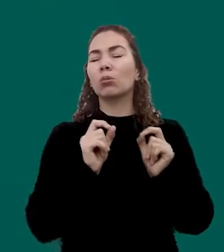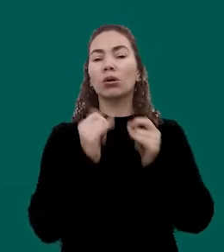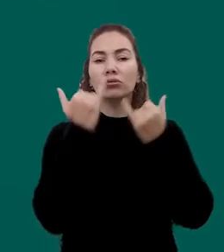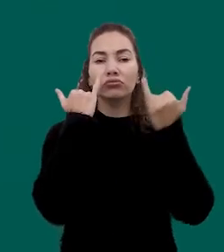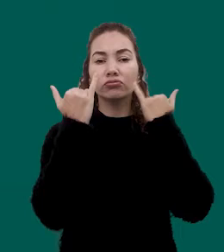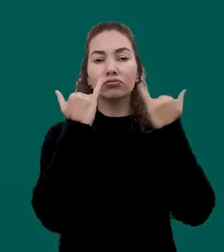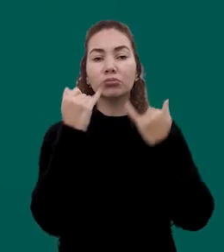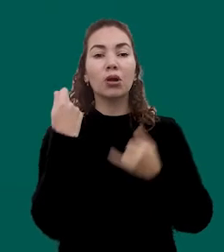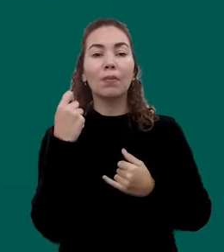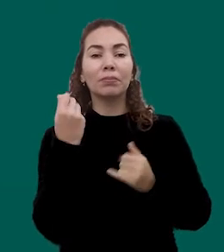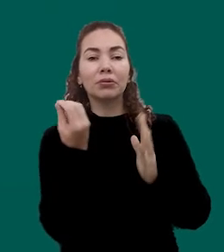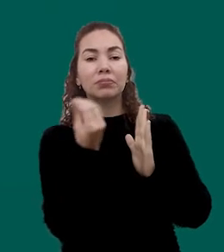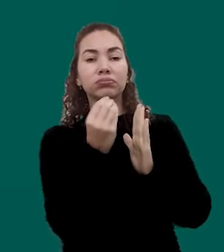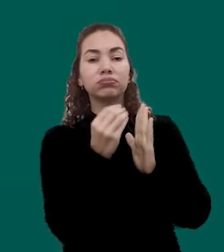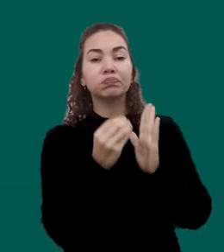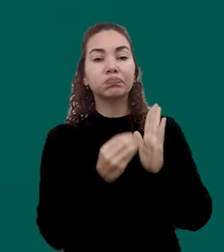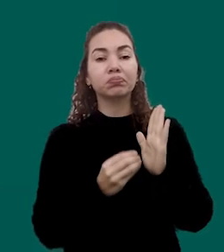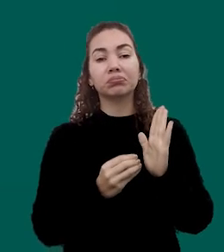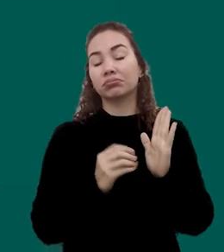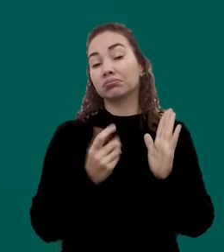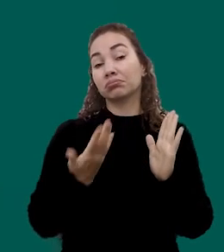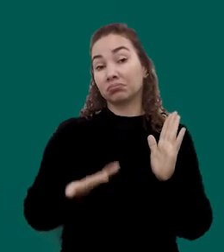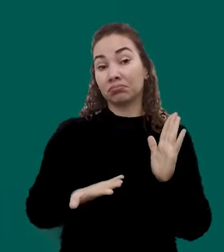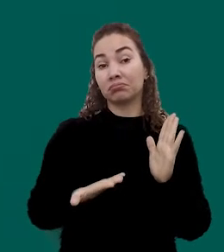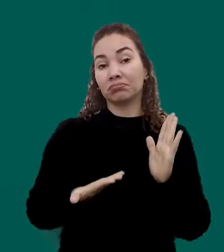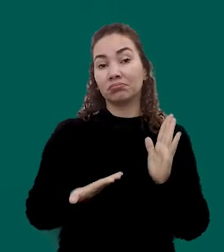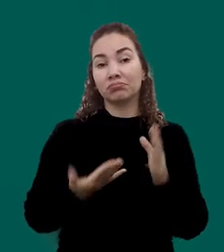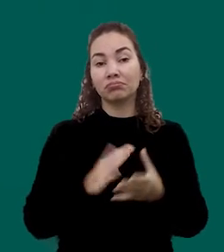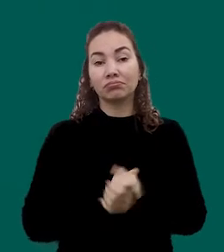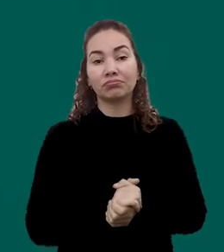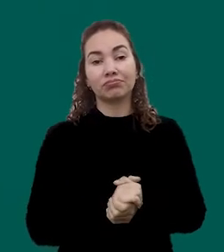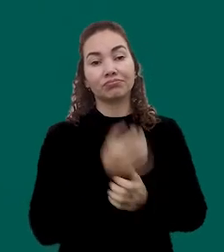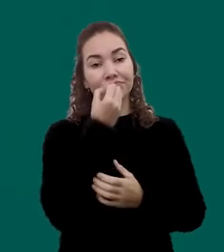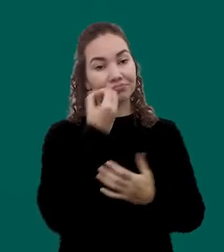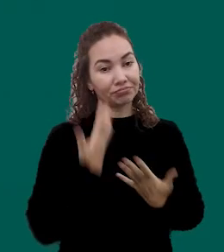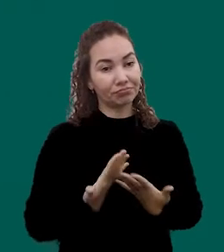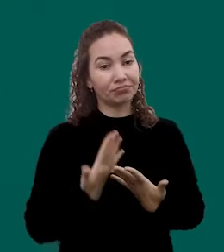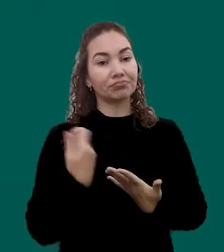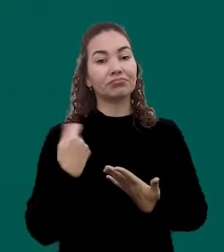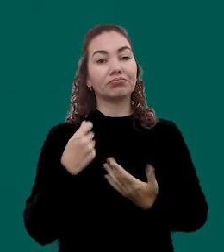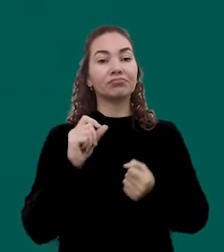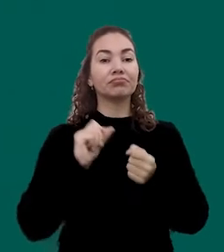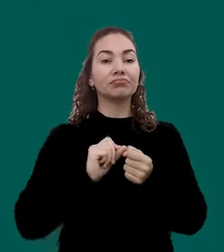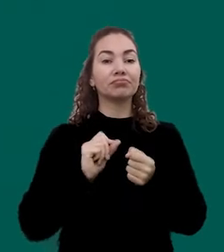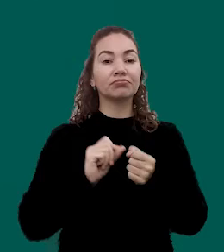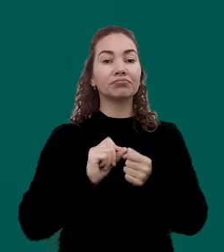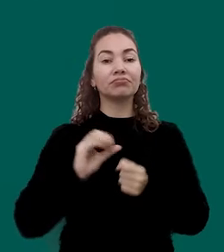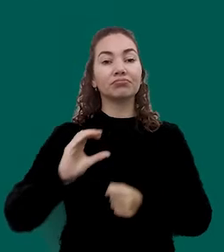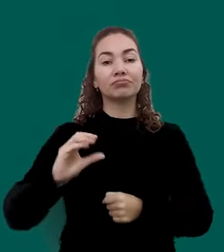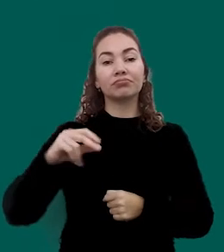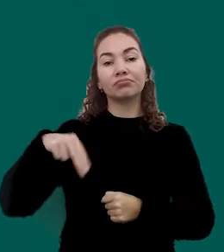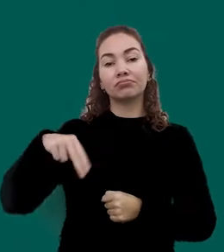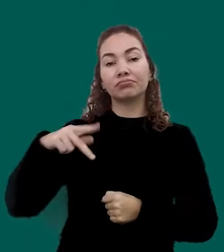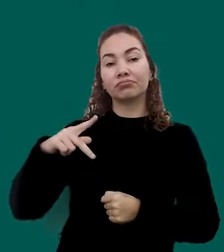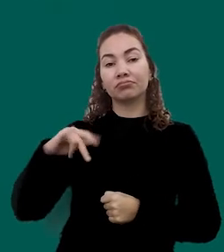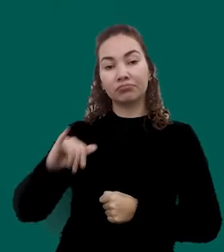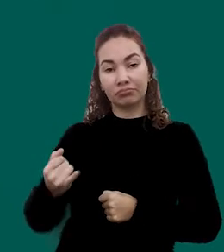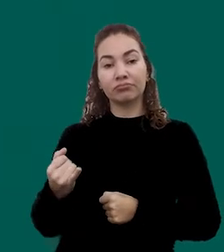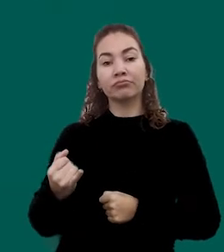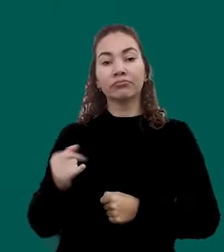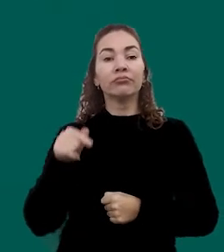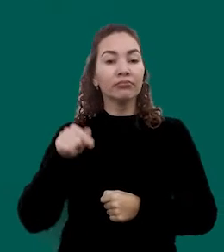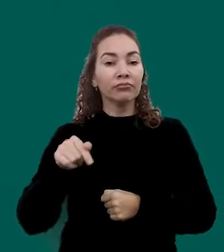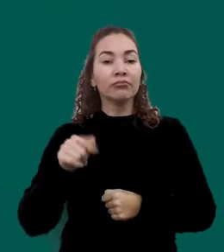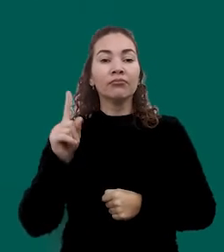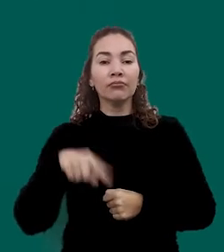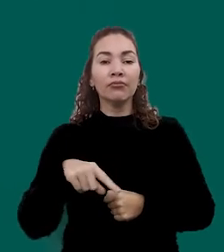informações que nós iremos colocar nesta ficha? Bom, nós vamos precisar de um CNPJ. Então, o